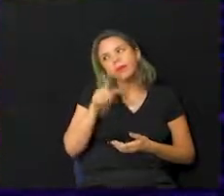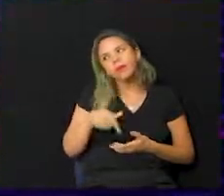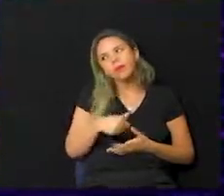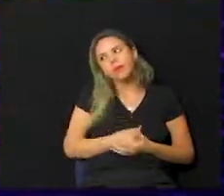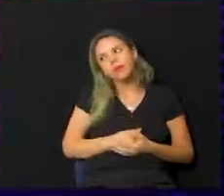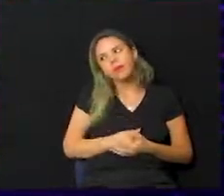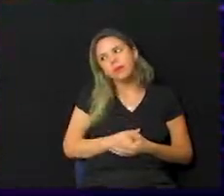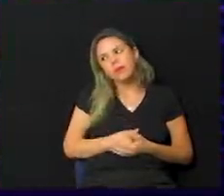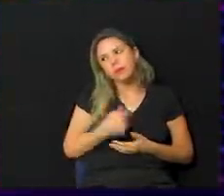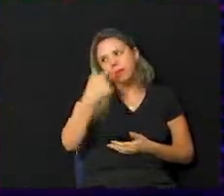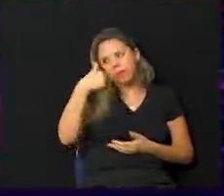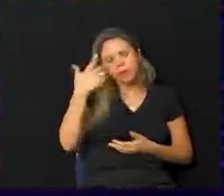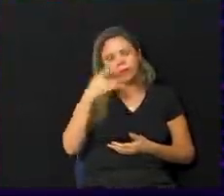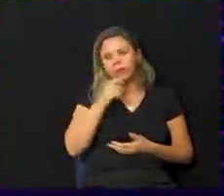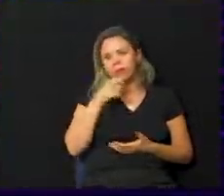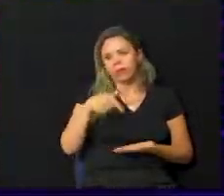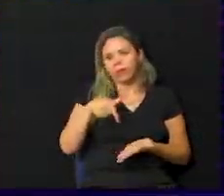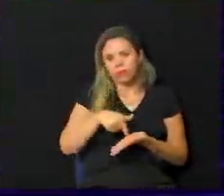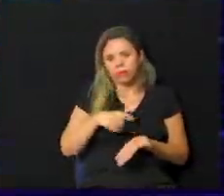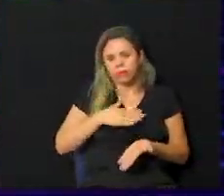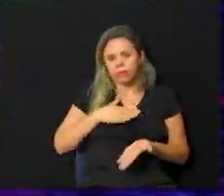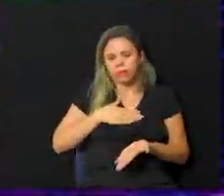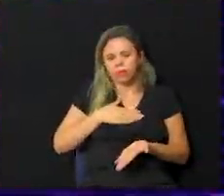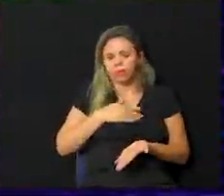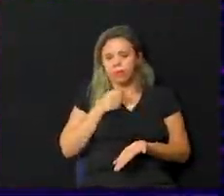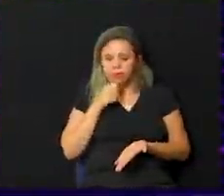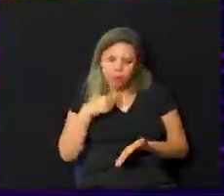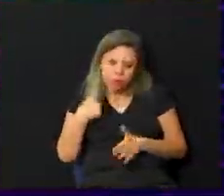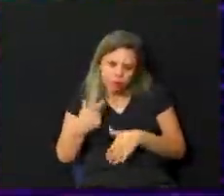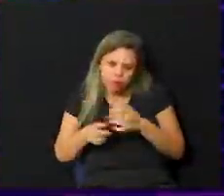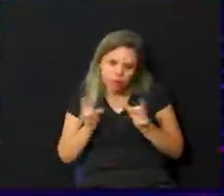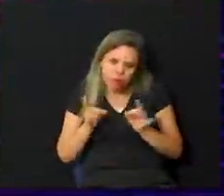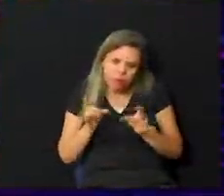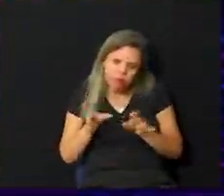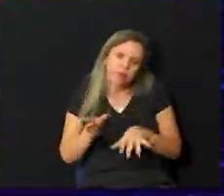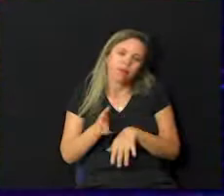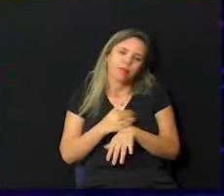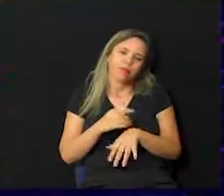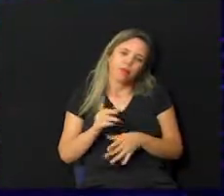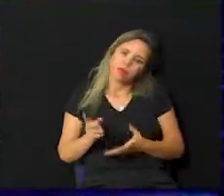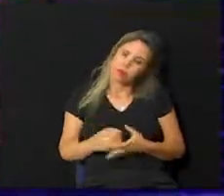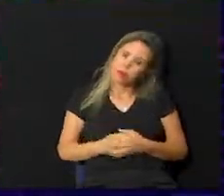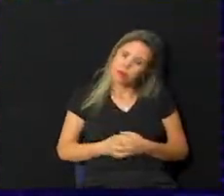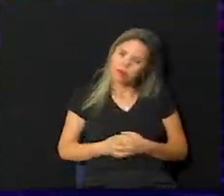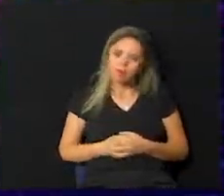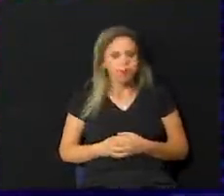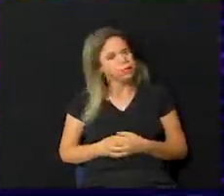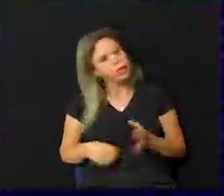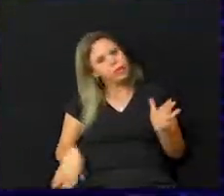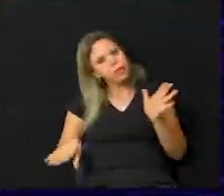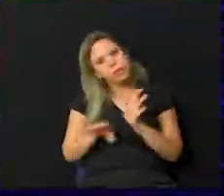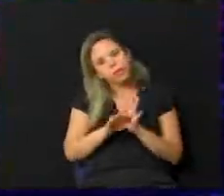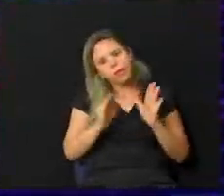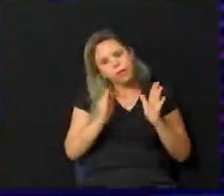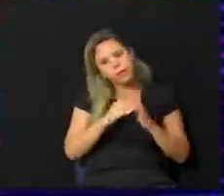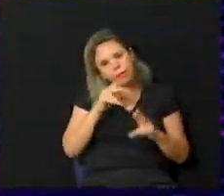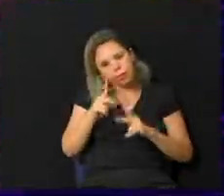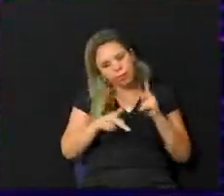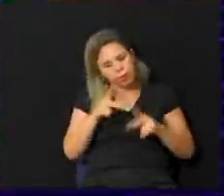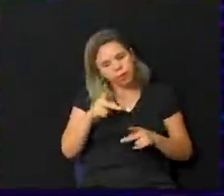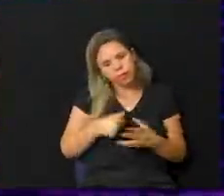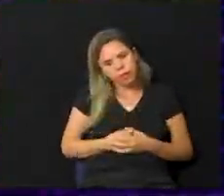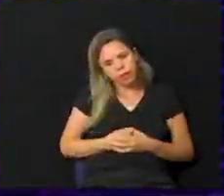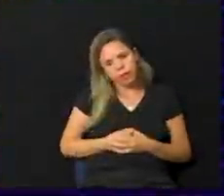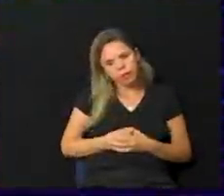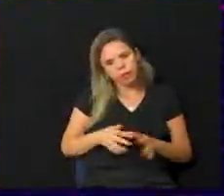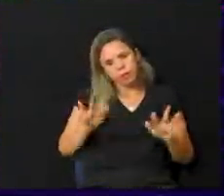enquanto, nem eu tenho esse livro ainda. Porque, como eu falei, ele está em pré-venda. Mas ele vai chegar na casa dos leitores